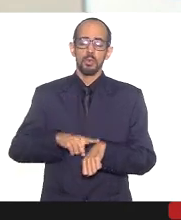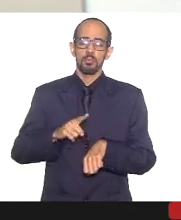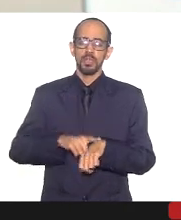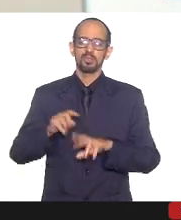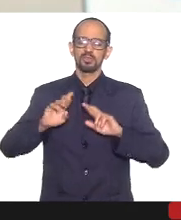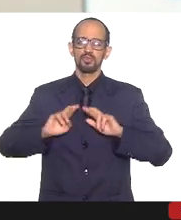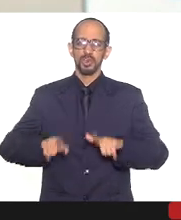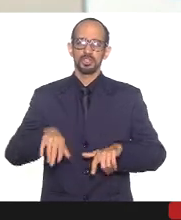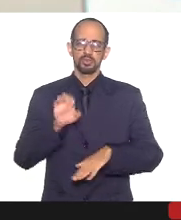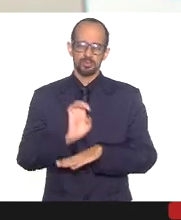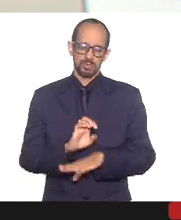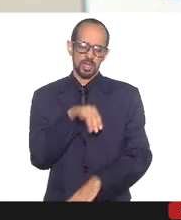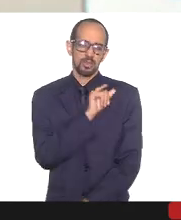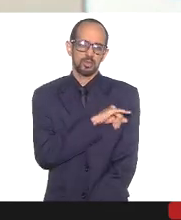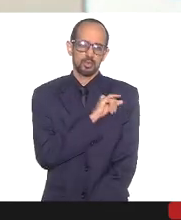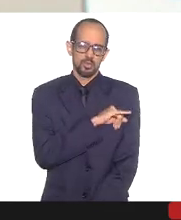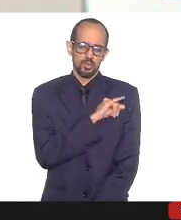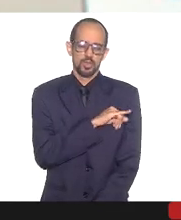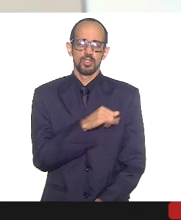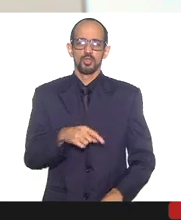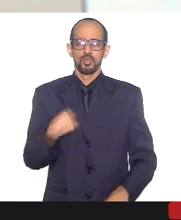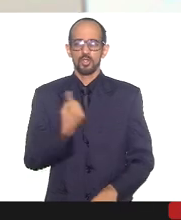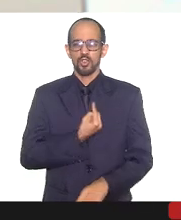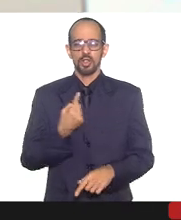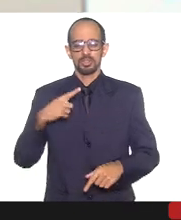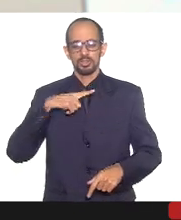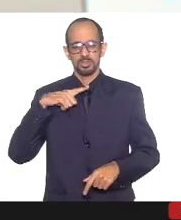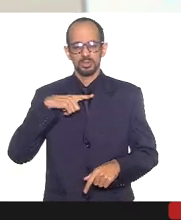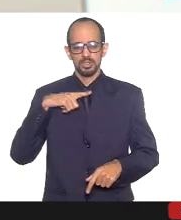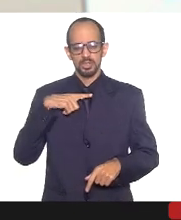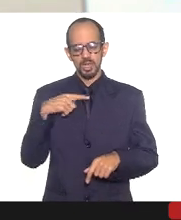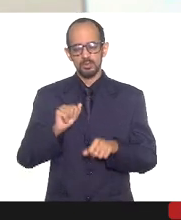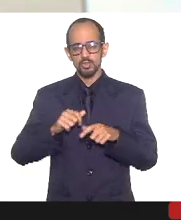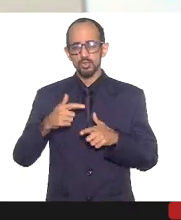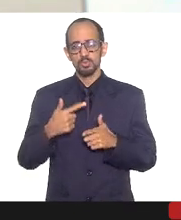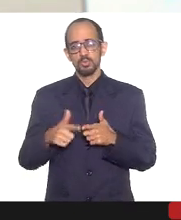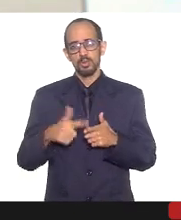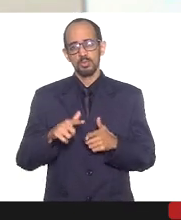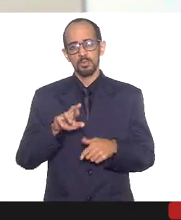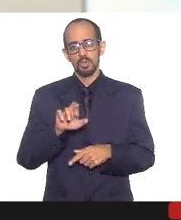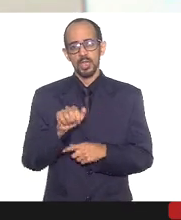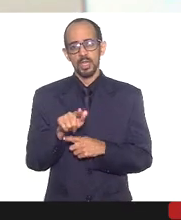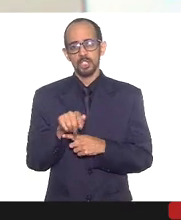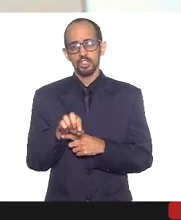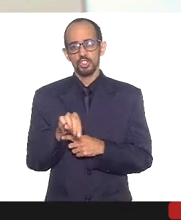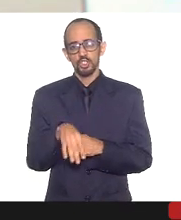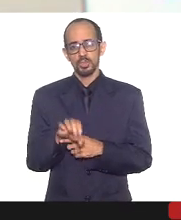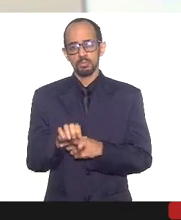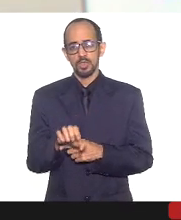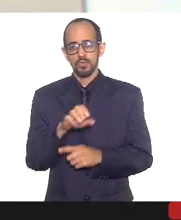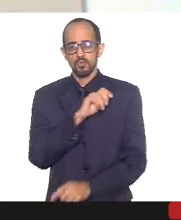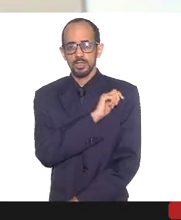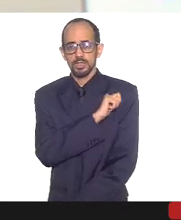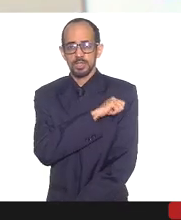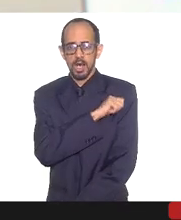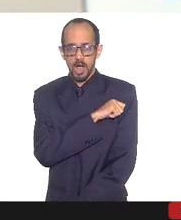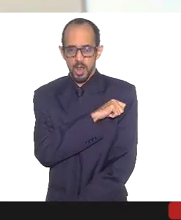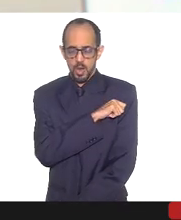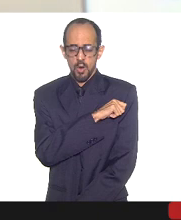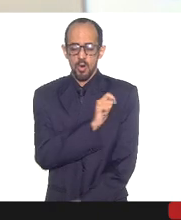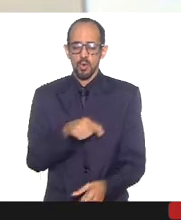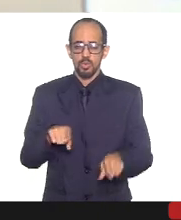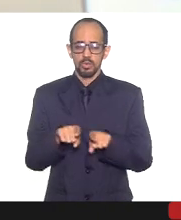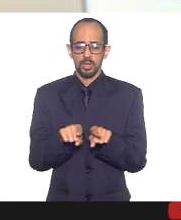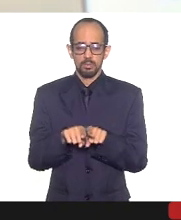gente vem da participação em um regime de recuperação fiscal para uma situação de uma